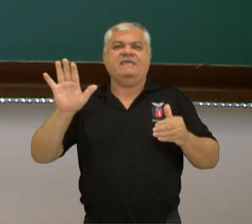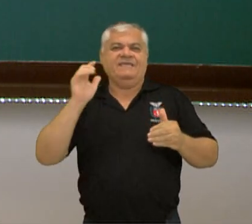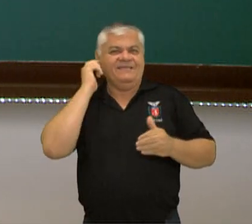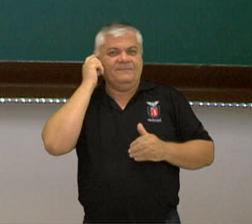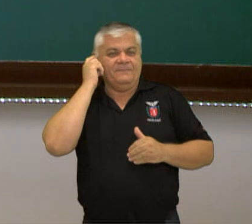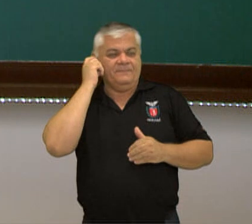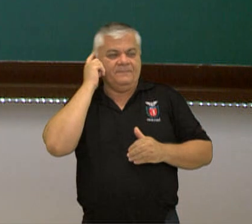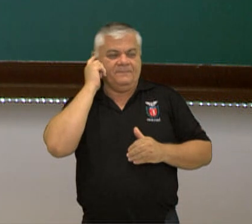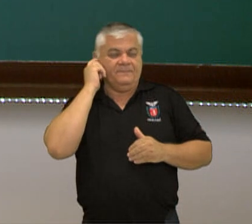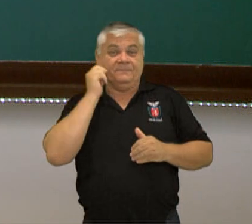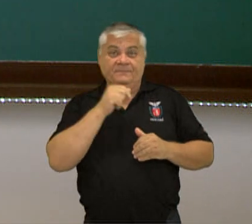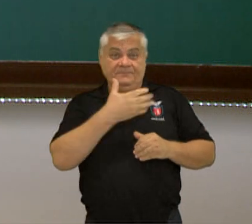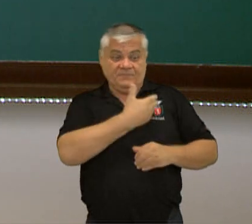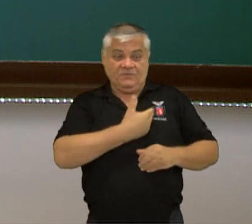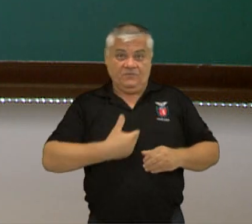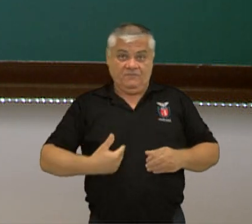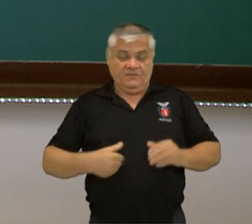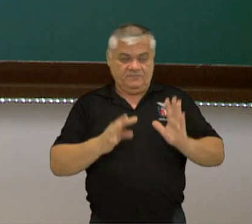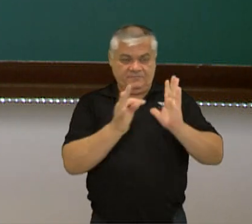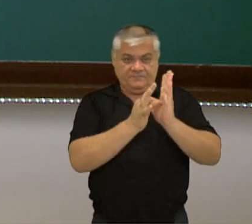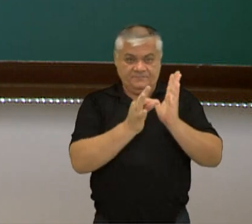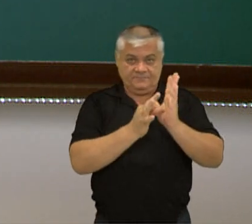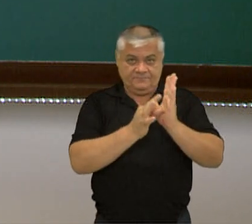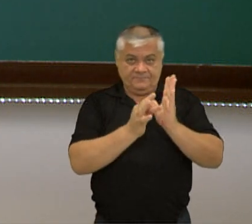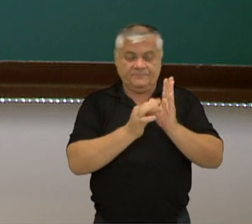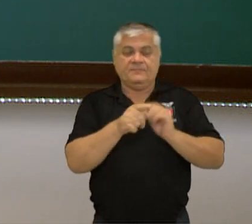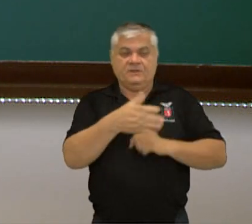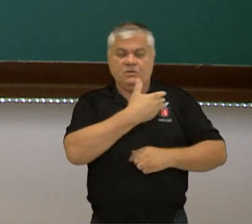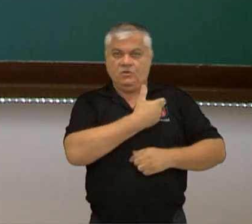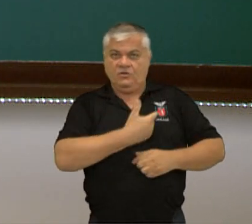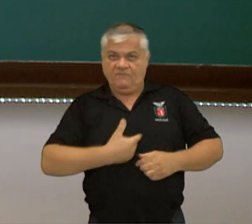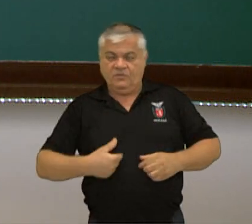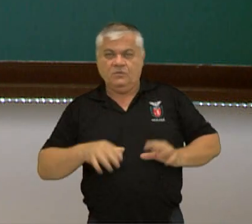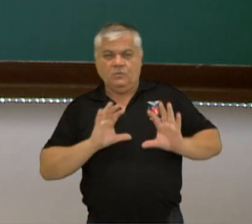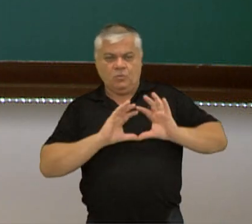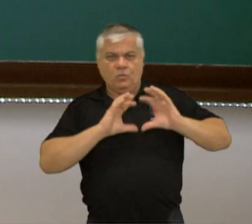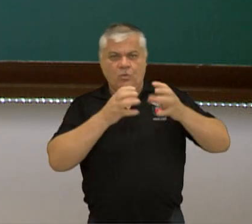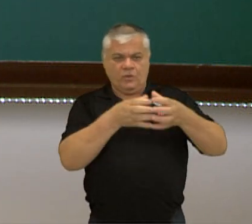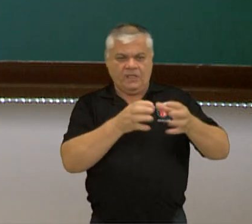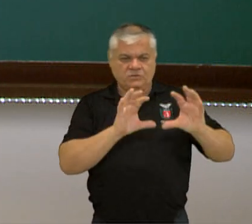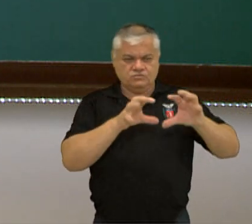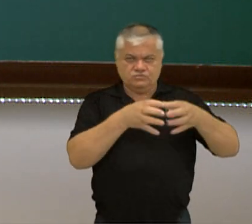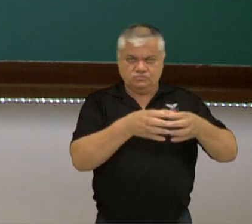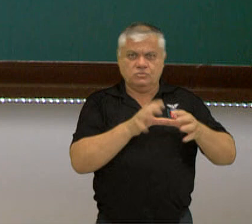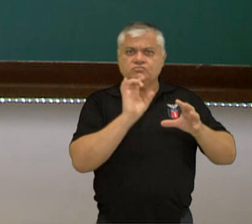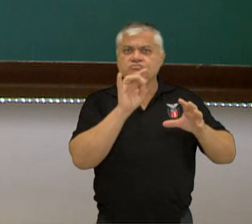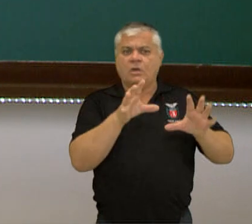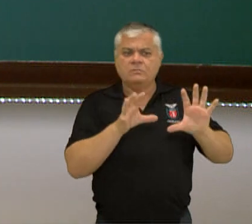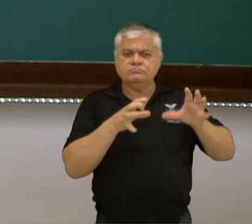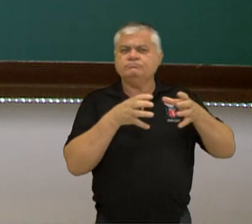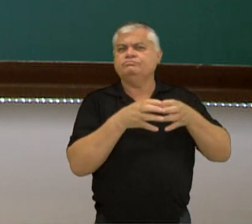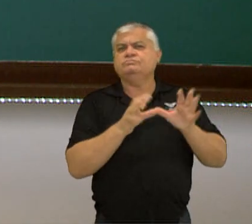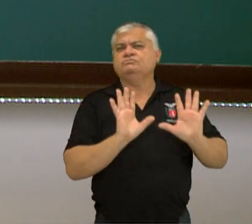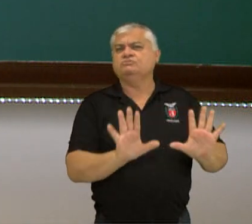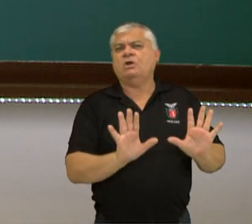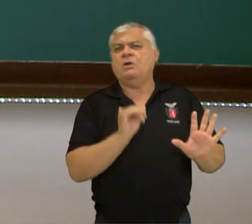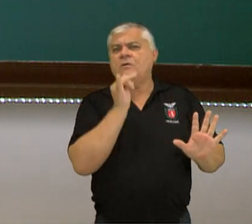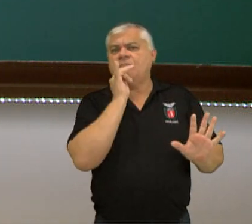este governo provisório, Getúlio Vargas governou com o Congresso fechado, ou seja, através